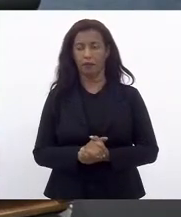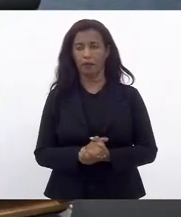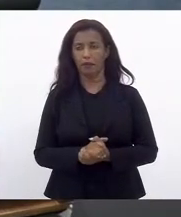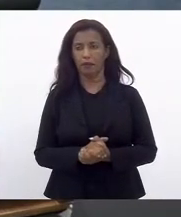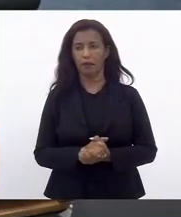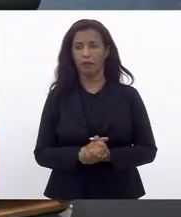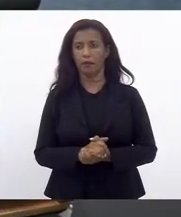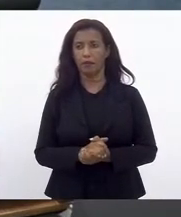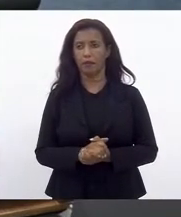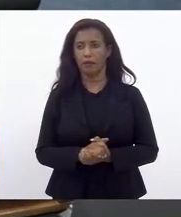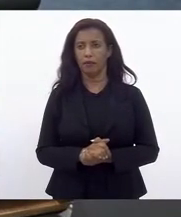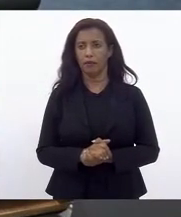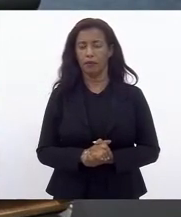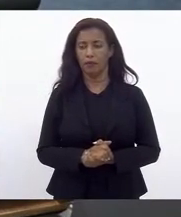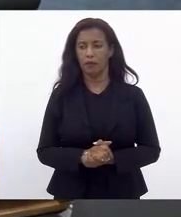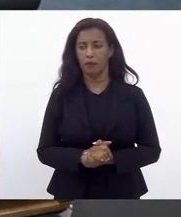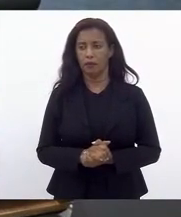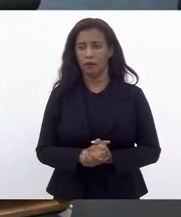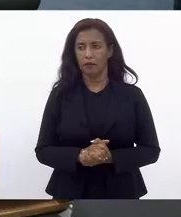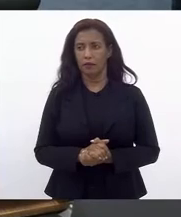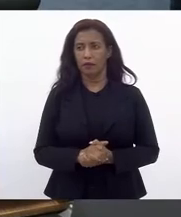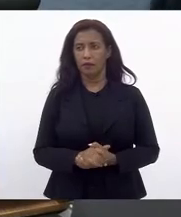Deputada enfermeira Rejane.